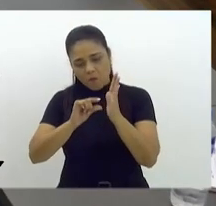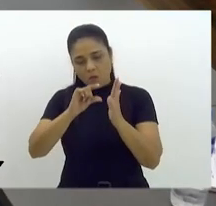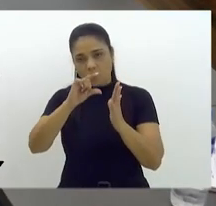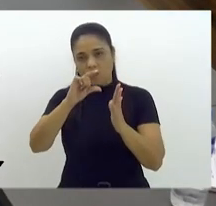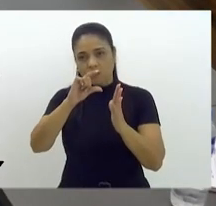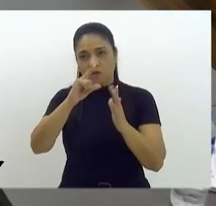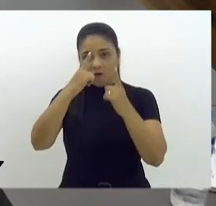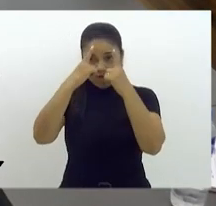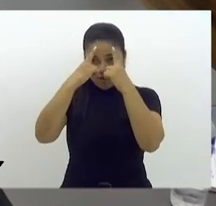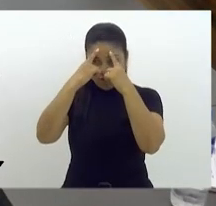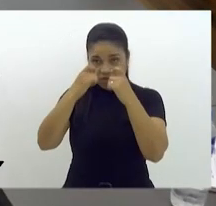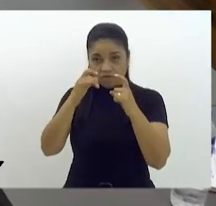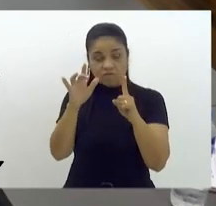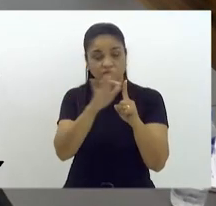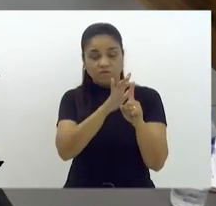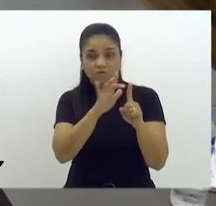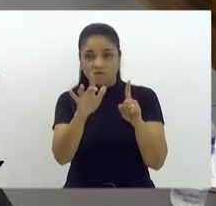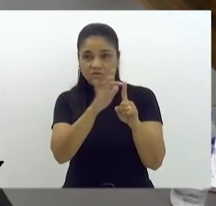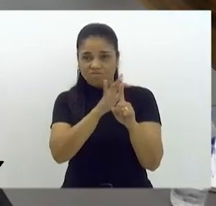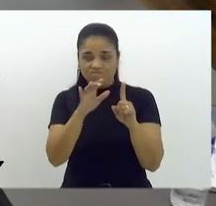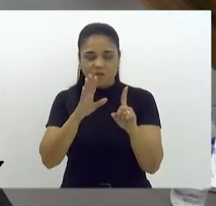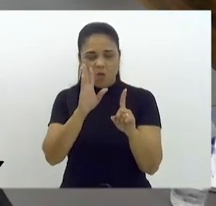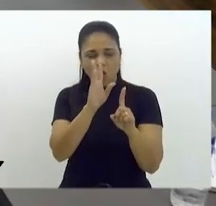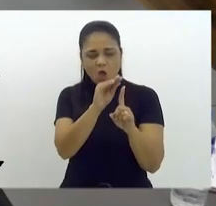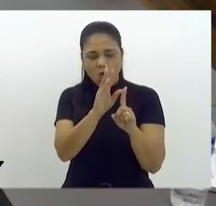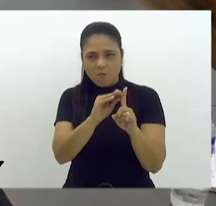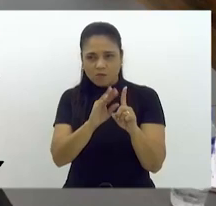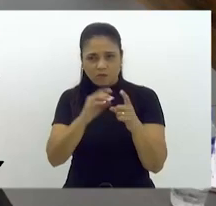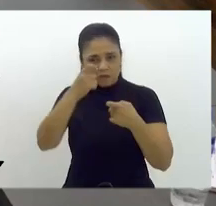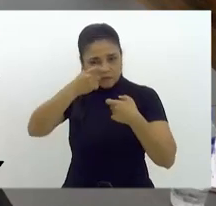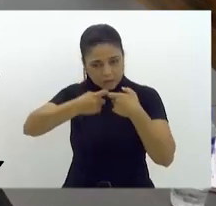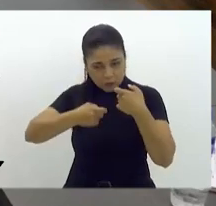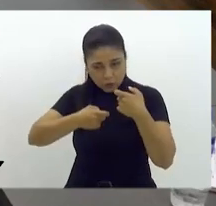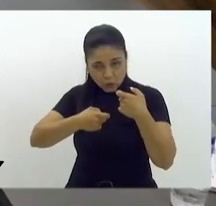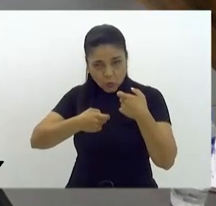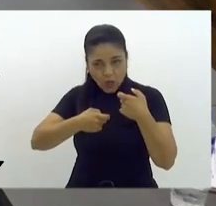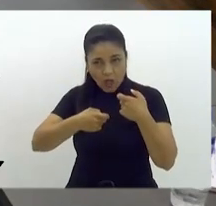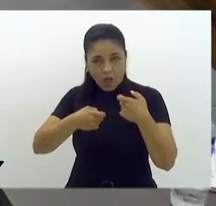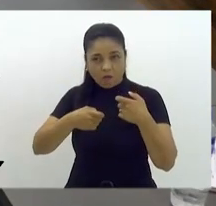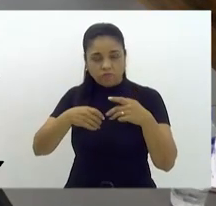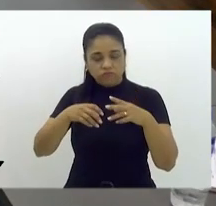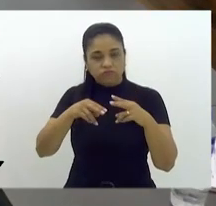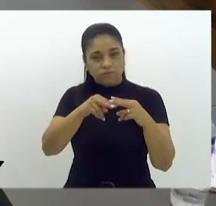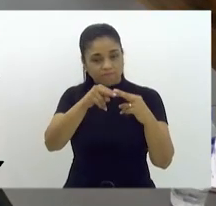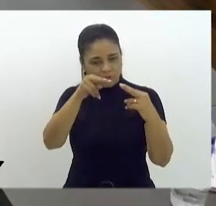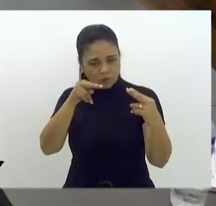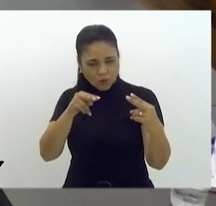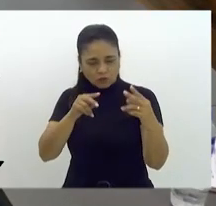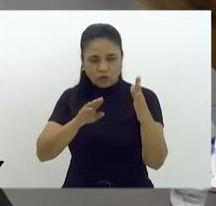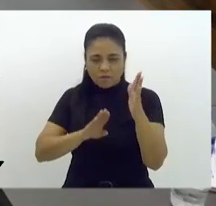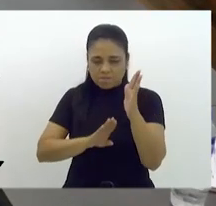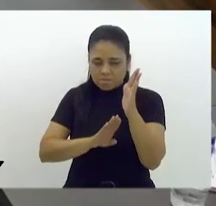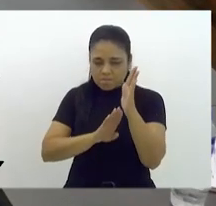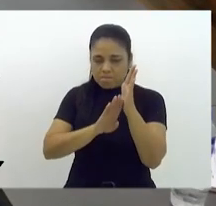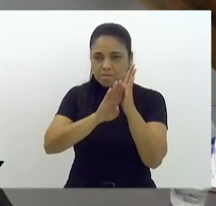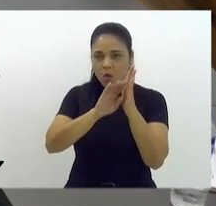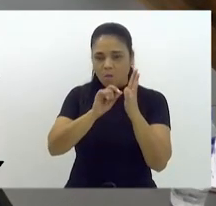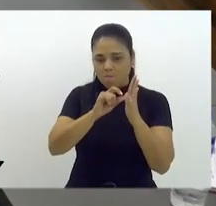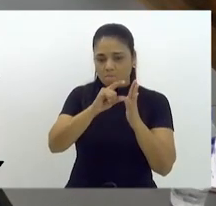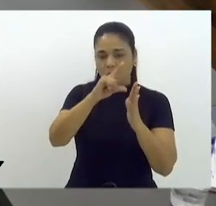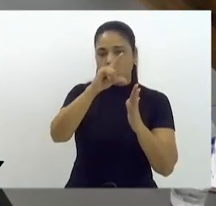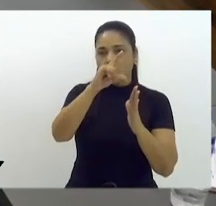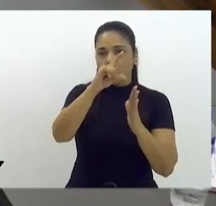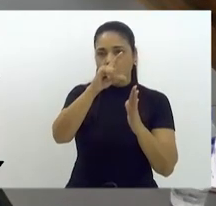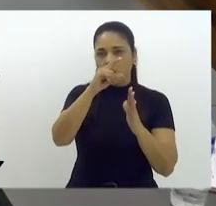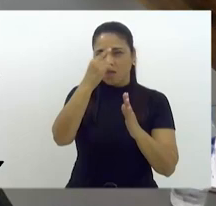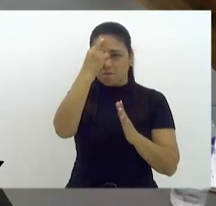vítimas de importunação sexual por local do fato aí já há uma quantidade um pouco maior em ambiente virtual porque há em vídeo